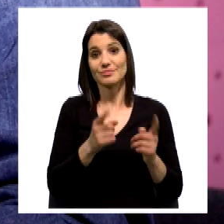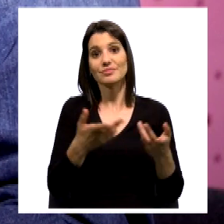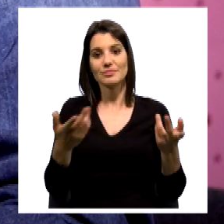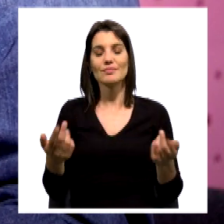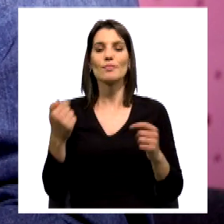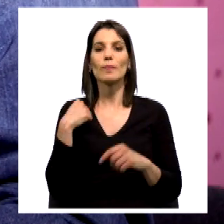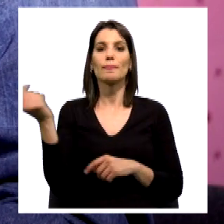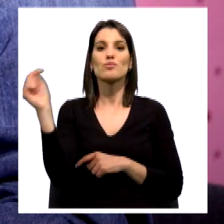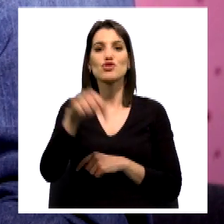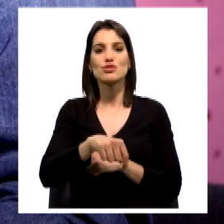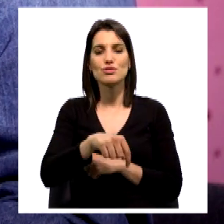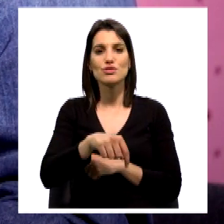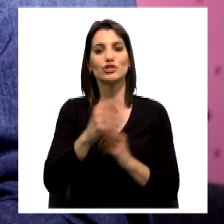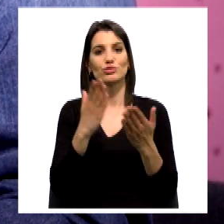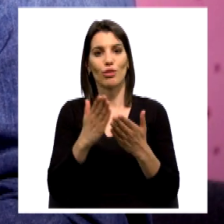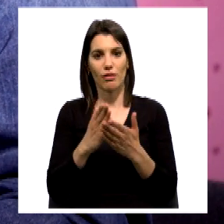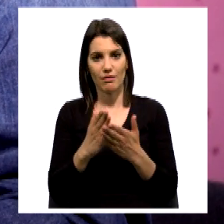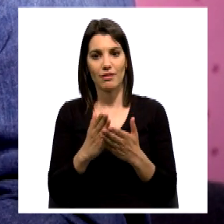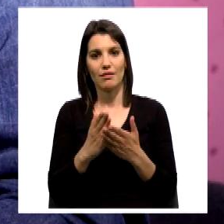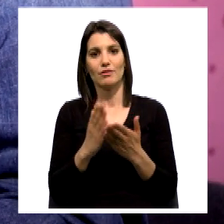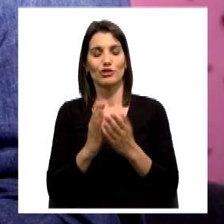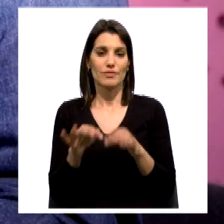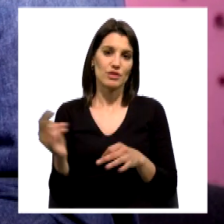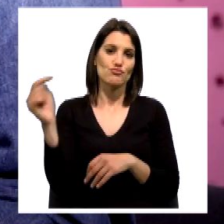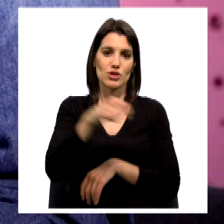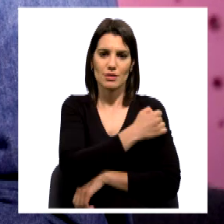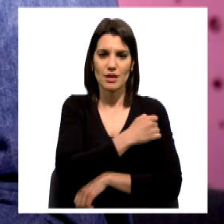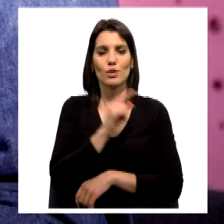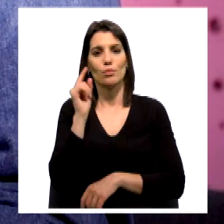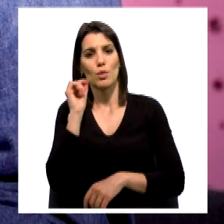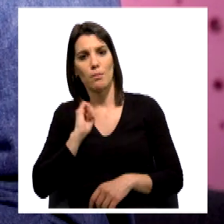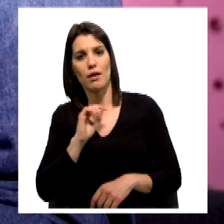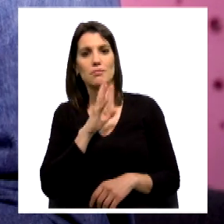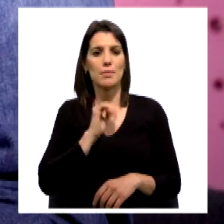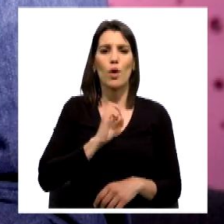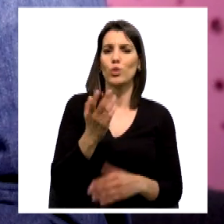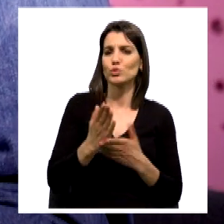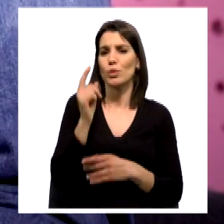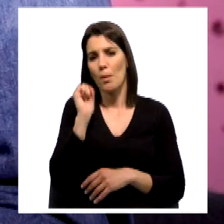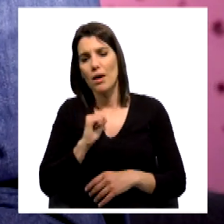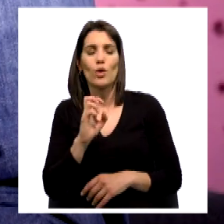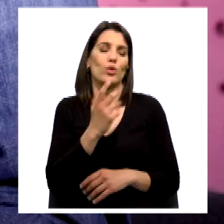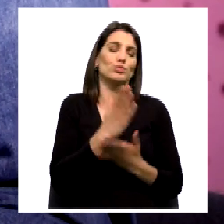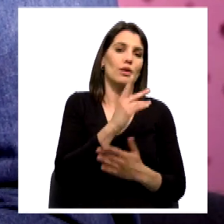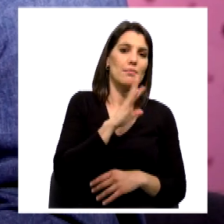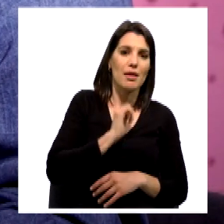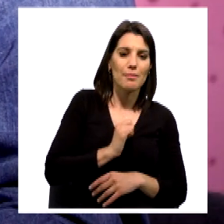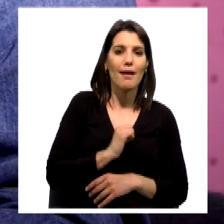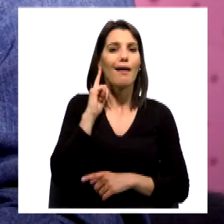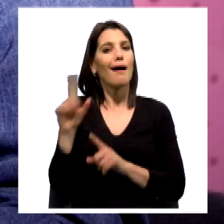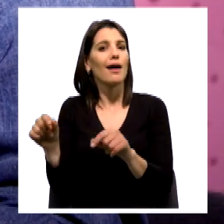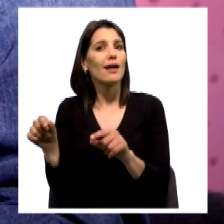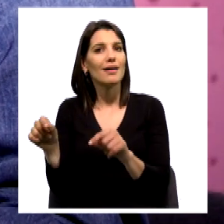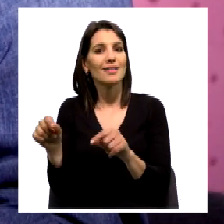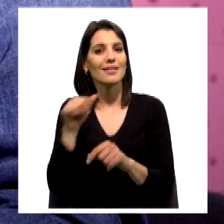é de chegar da escola e estar o meu pai e a minha mãe, ou só o meu pai, ou só a minha mãe,